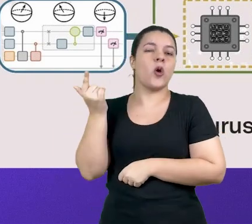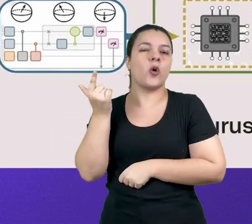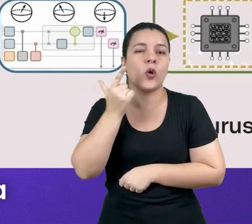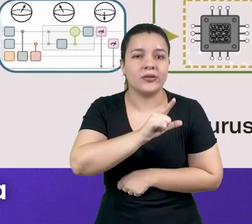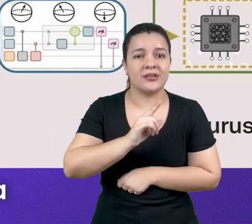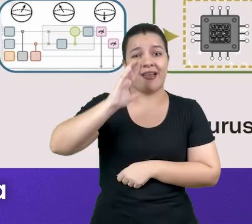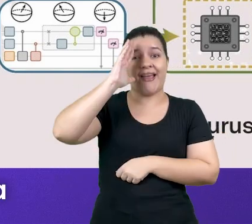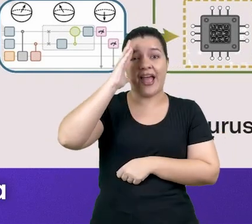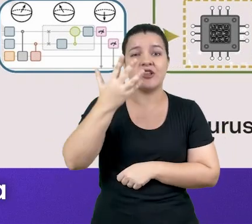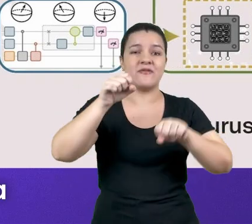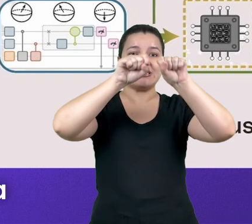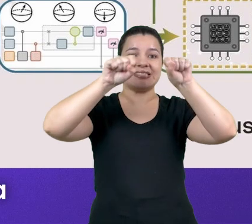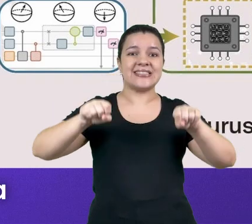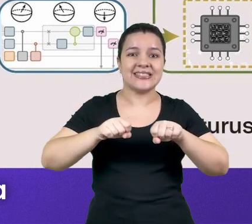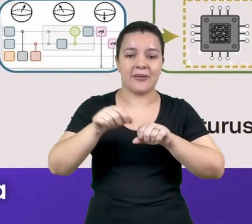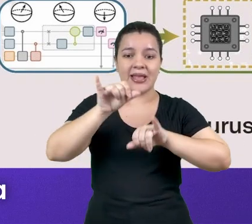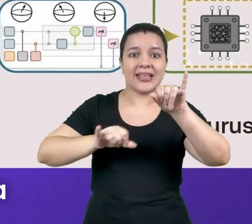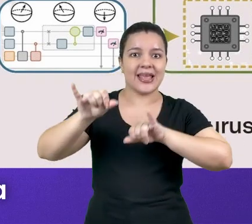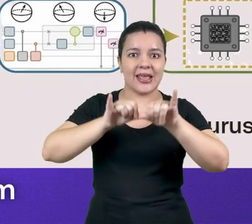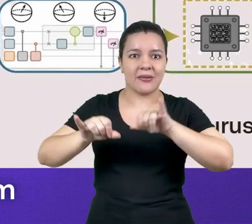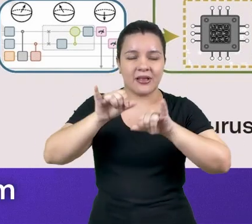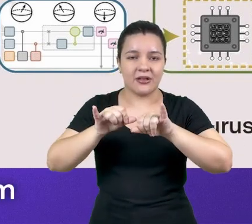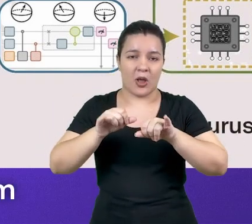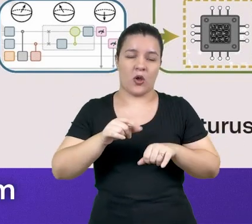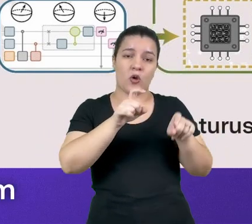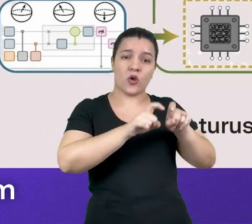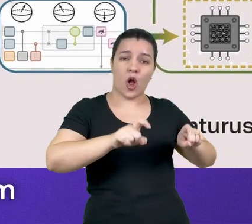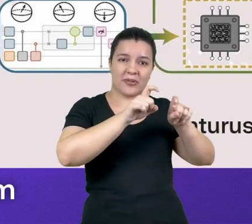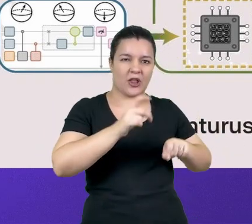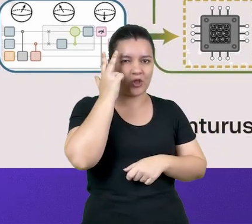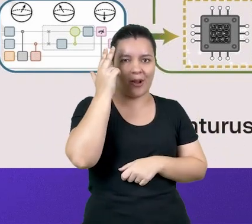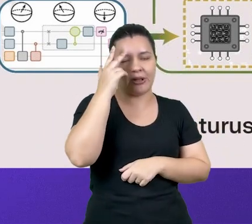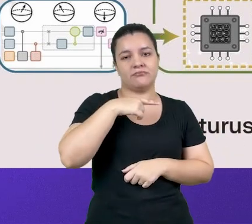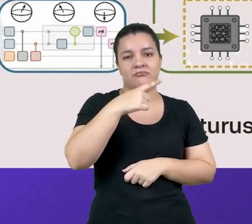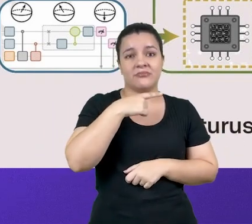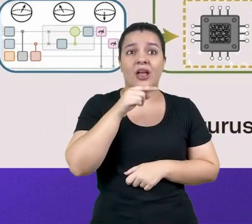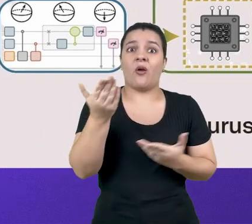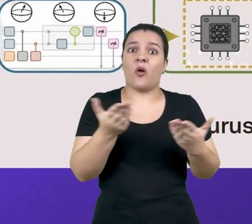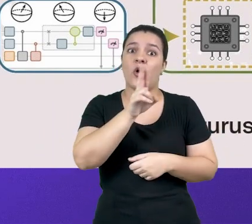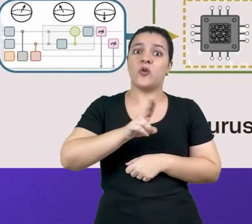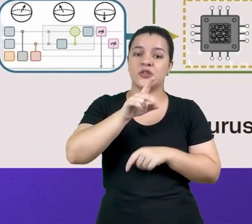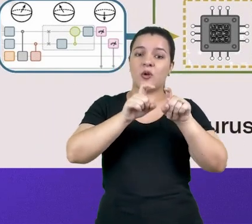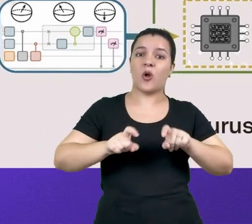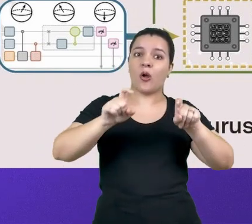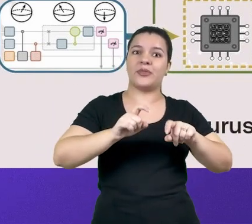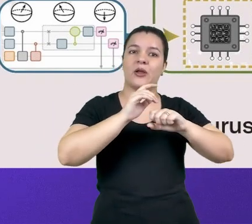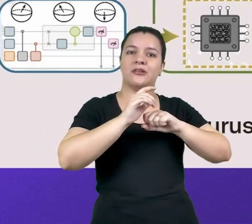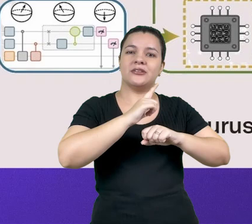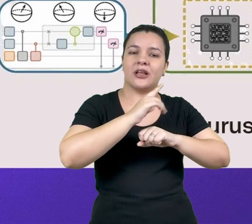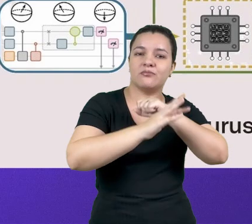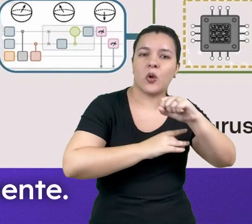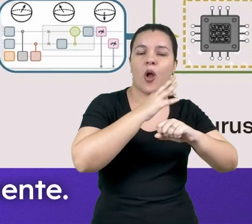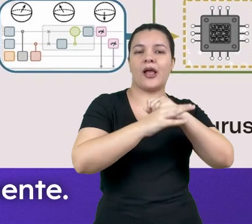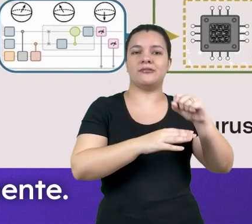conseguiu resolver seus sistemas da química, agora não no computador clássico, mas sim num computador quântico. E o que é que você quer com isso? Tentar